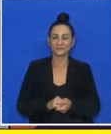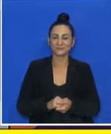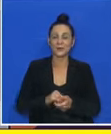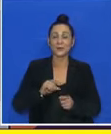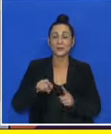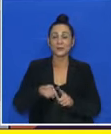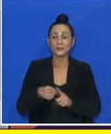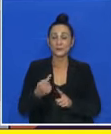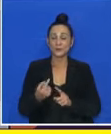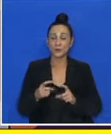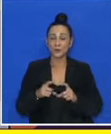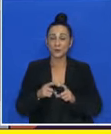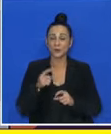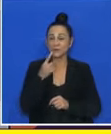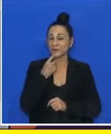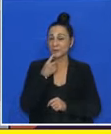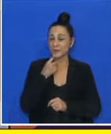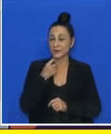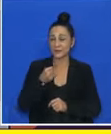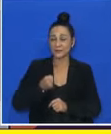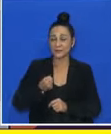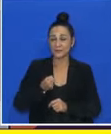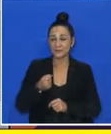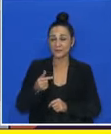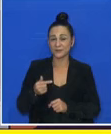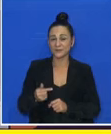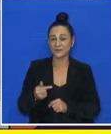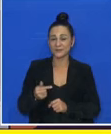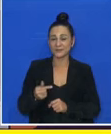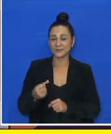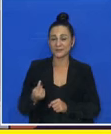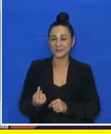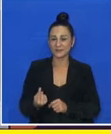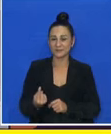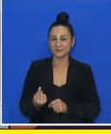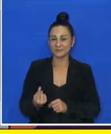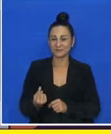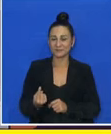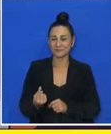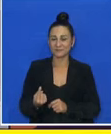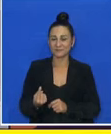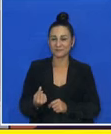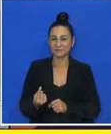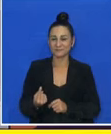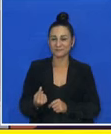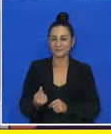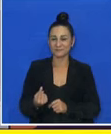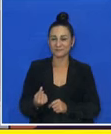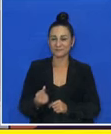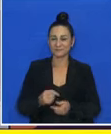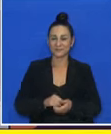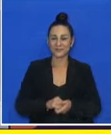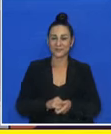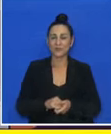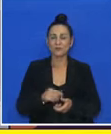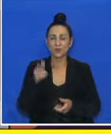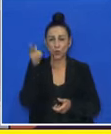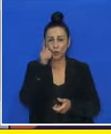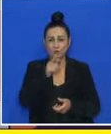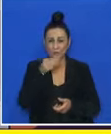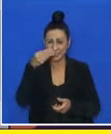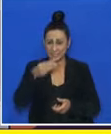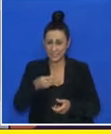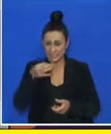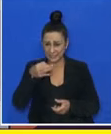Mais uma bola chegando. Vermelha, número 71. Vermelha 71. Você ganha a partir de